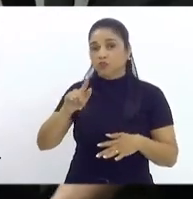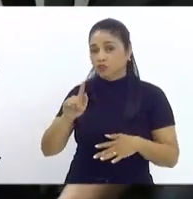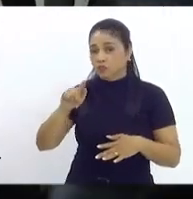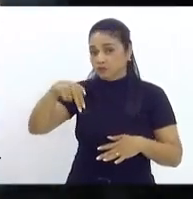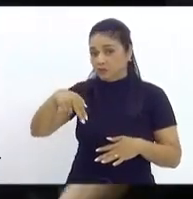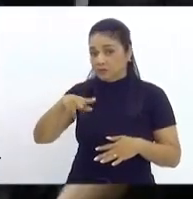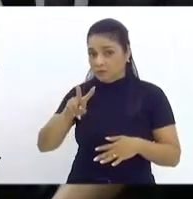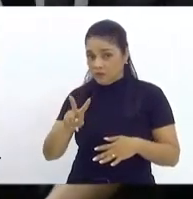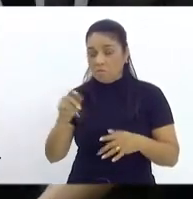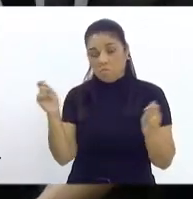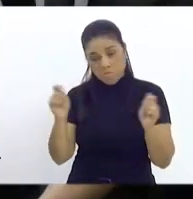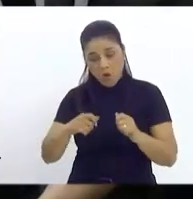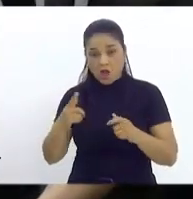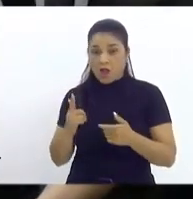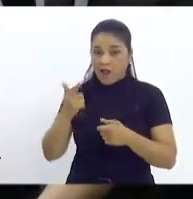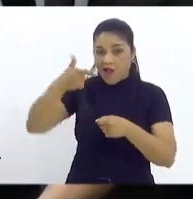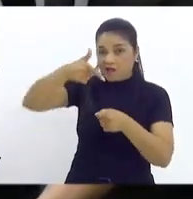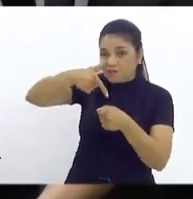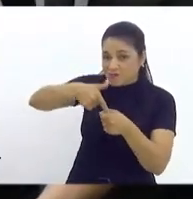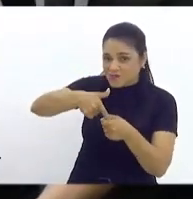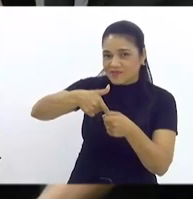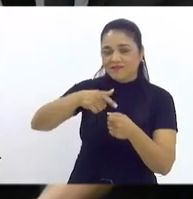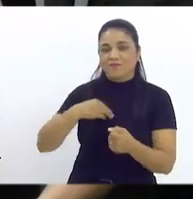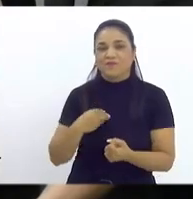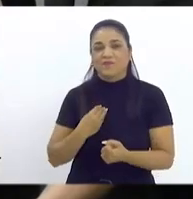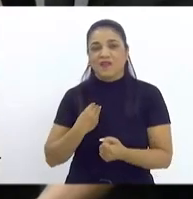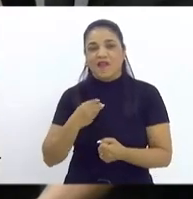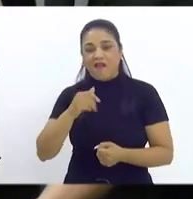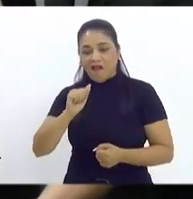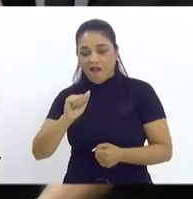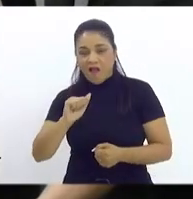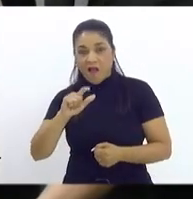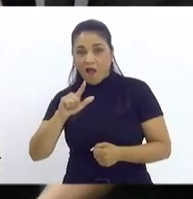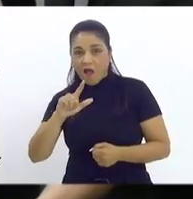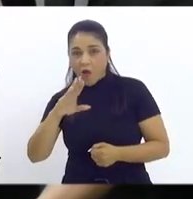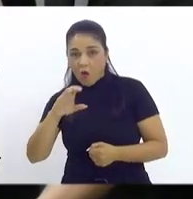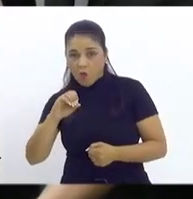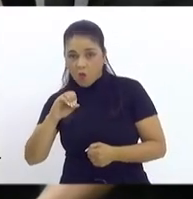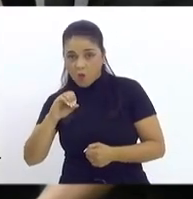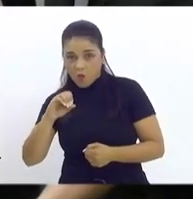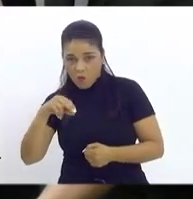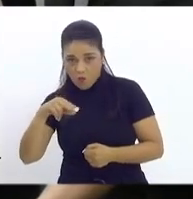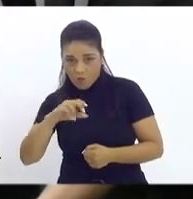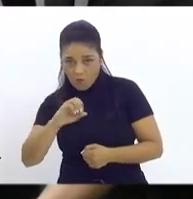de utilizar gasolina, álcool e, até agora, os veículos elétricos.